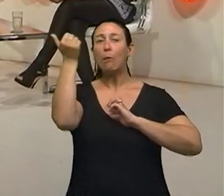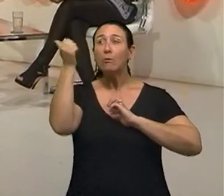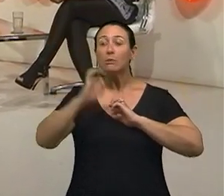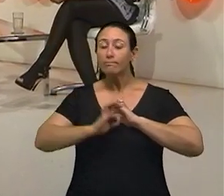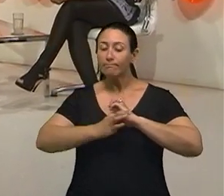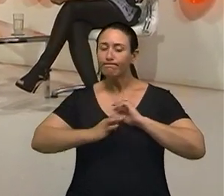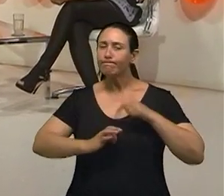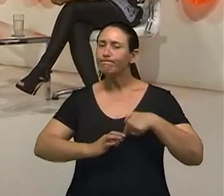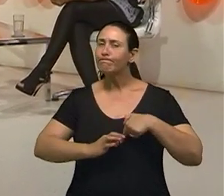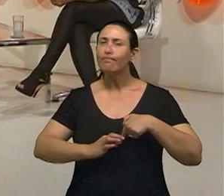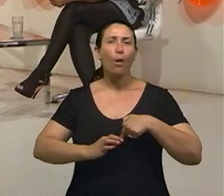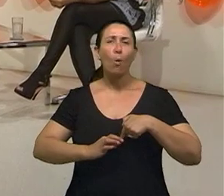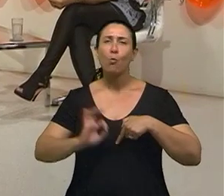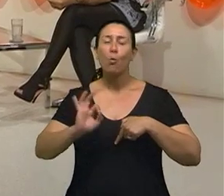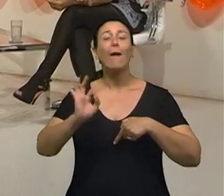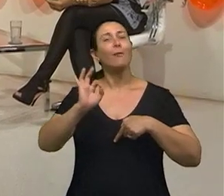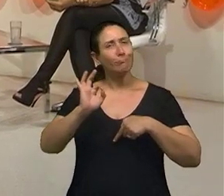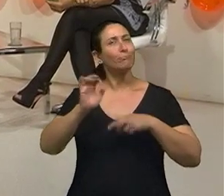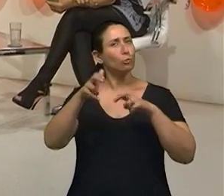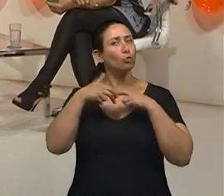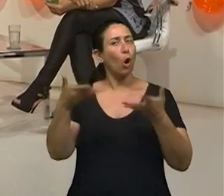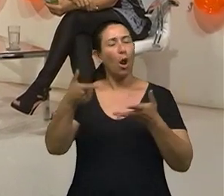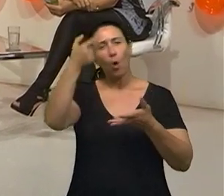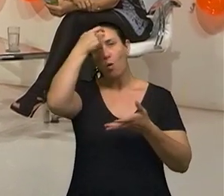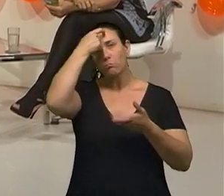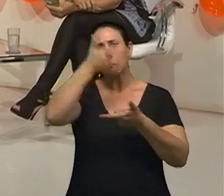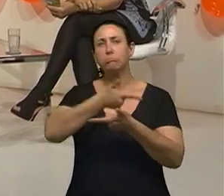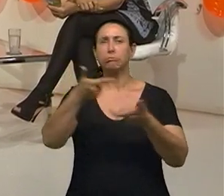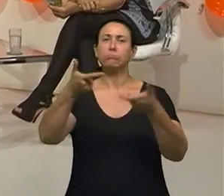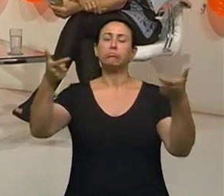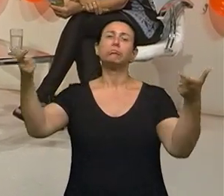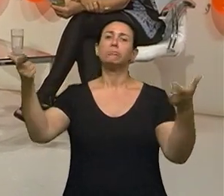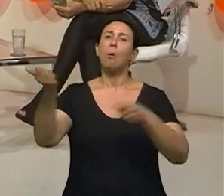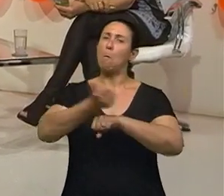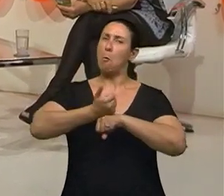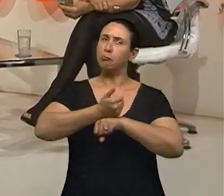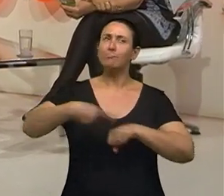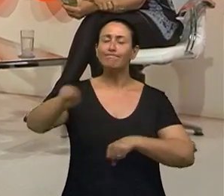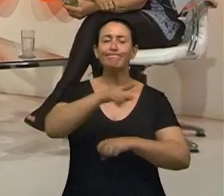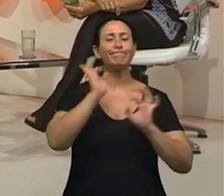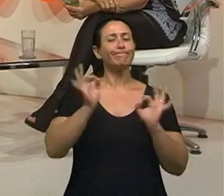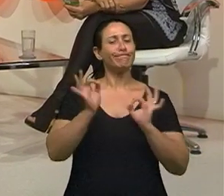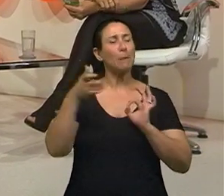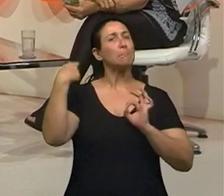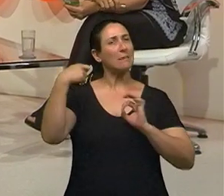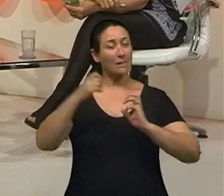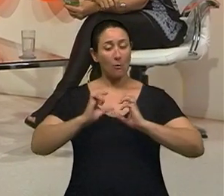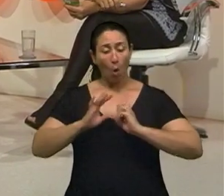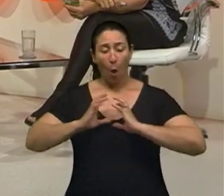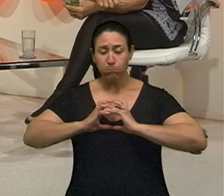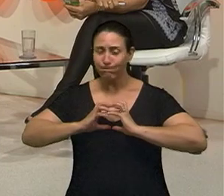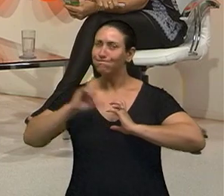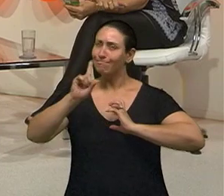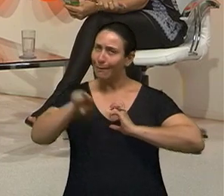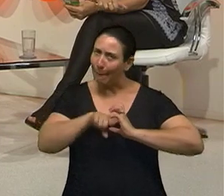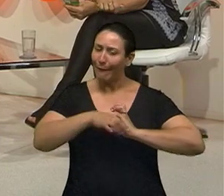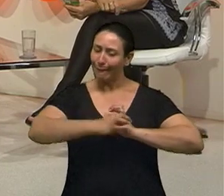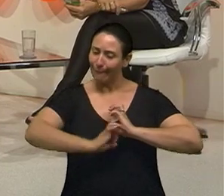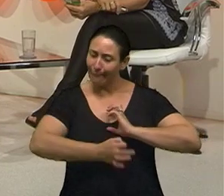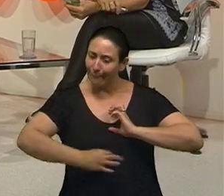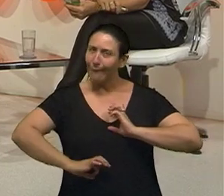conscientização maior em Se focar na horta mas a mensagem importante se passar né para os nossos